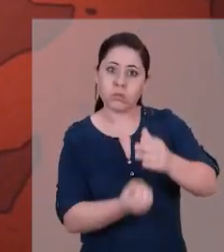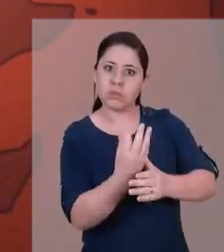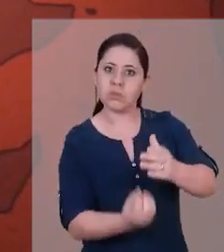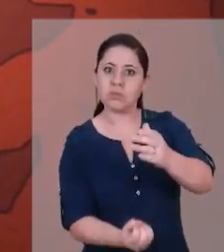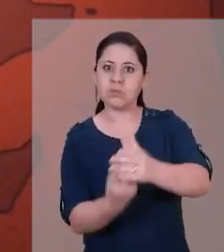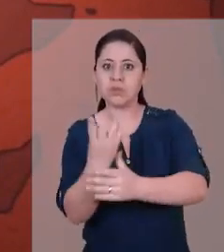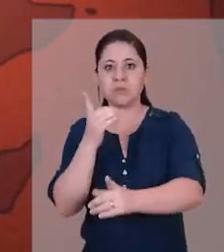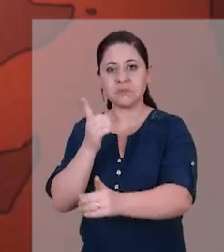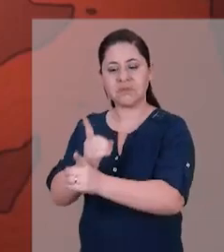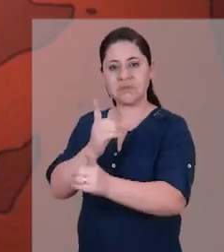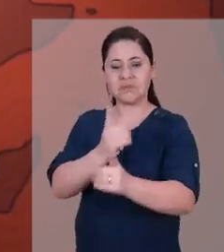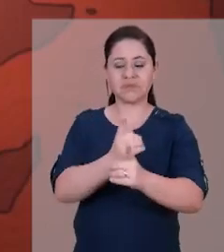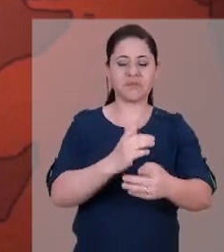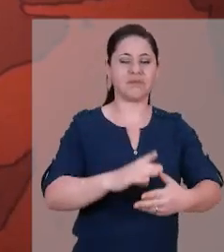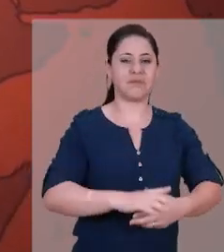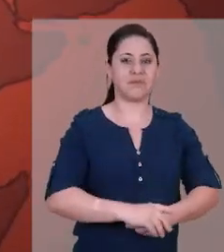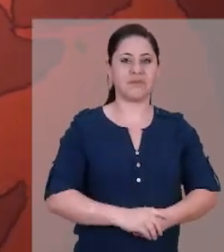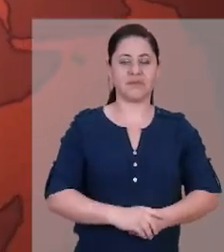e descobrimentos.